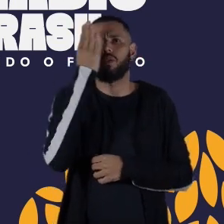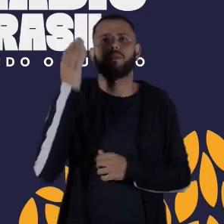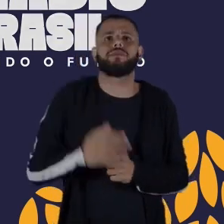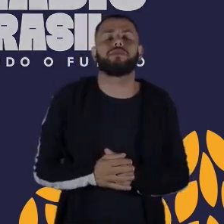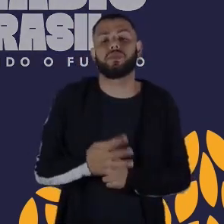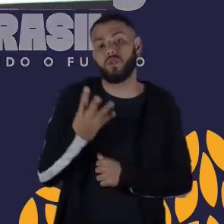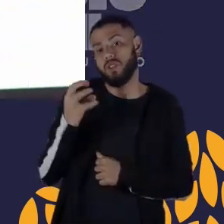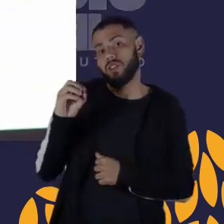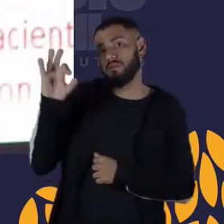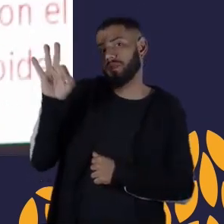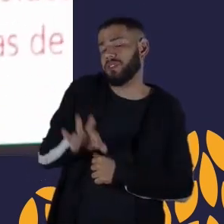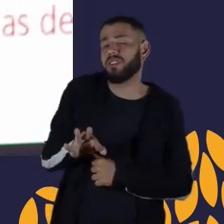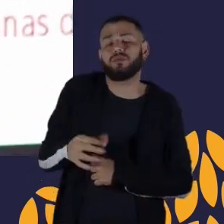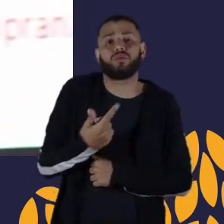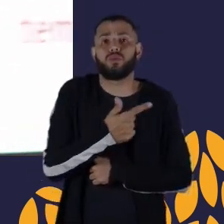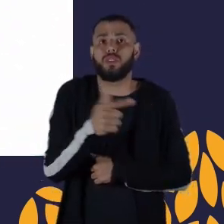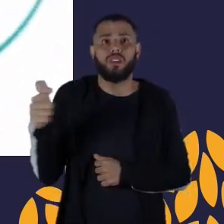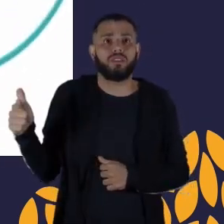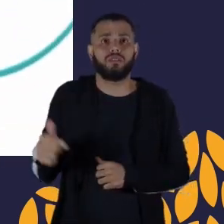nenhuma mudança.